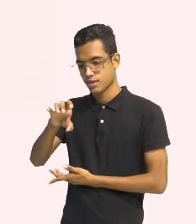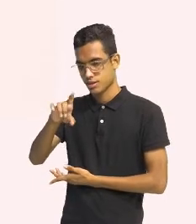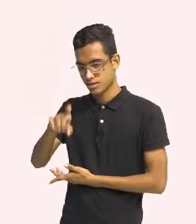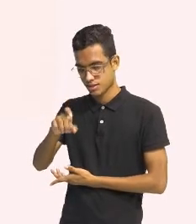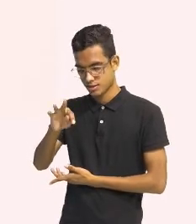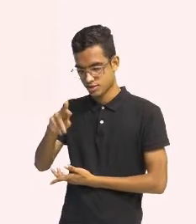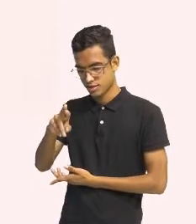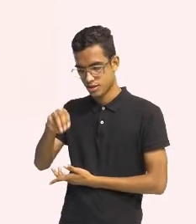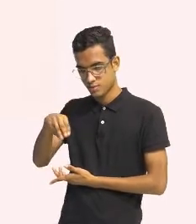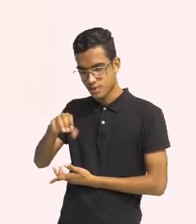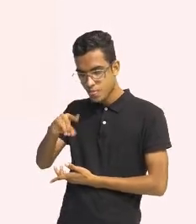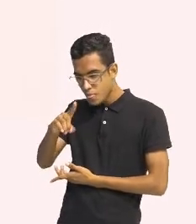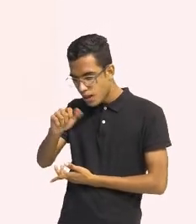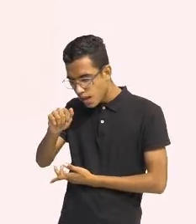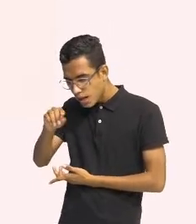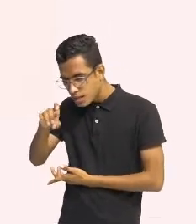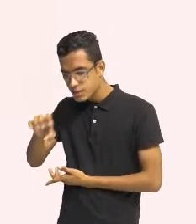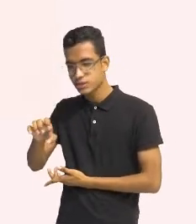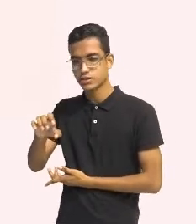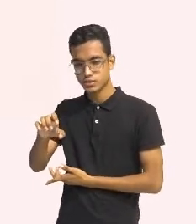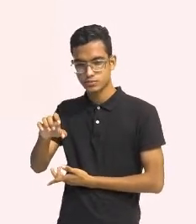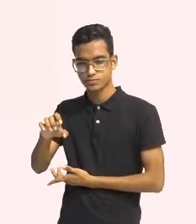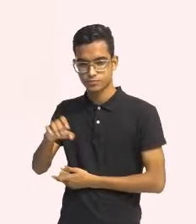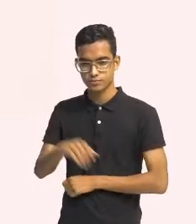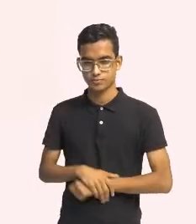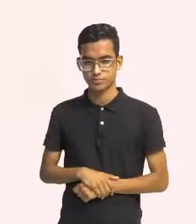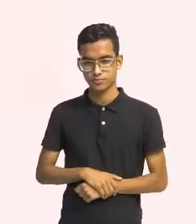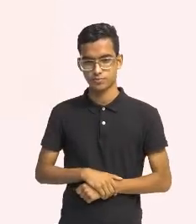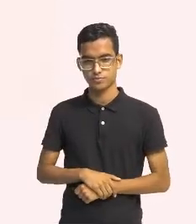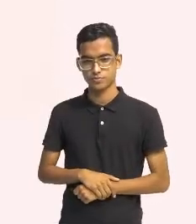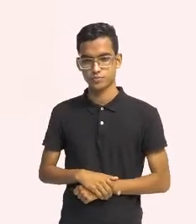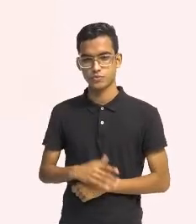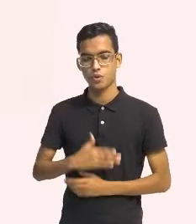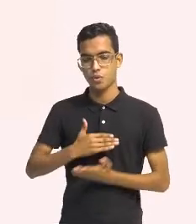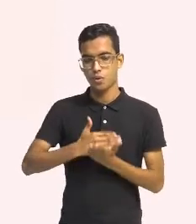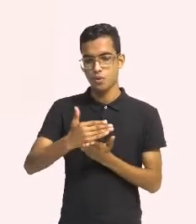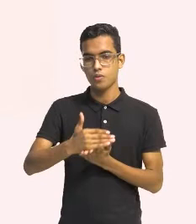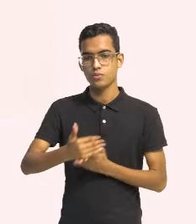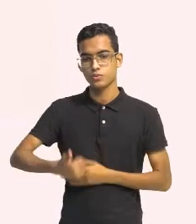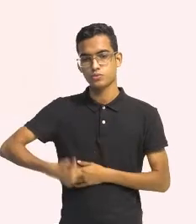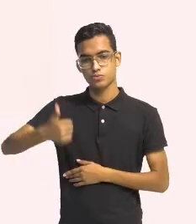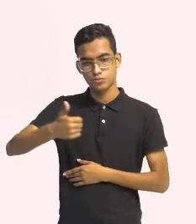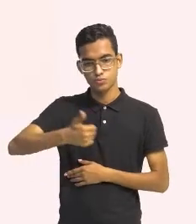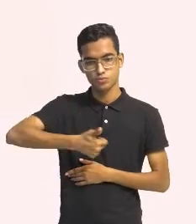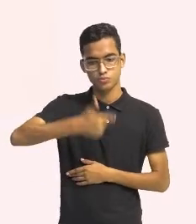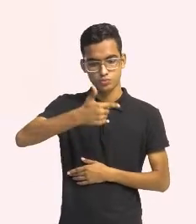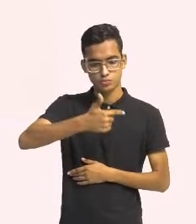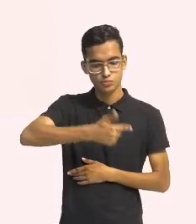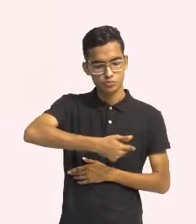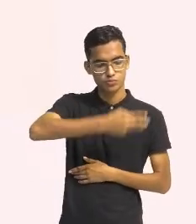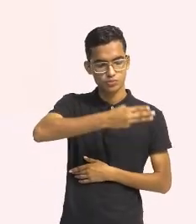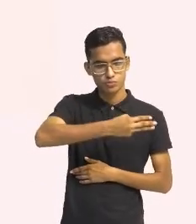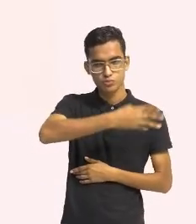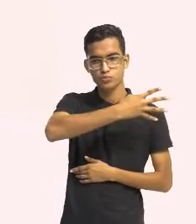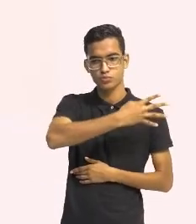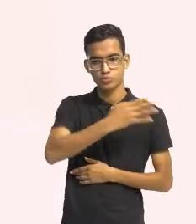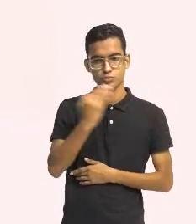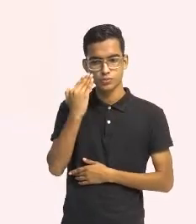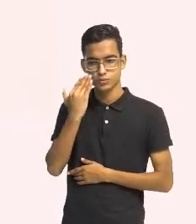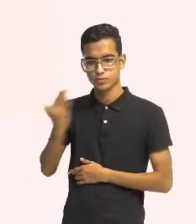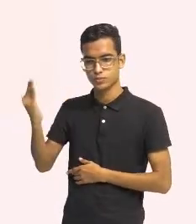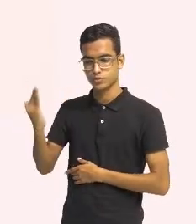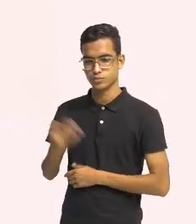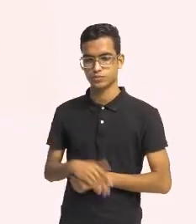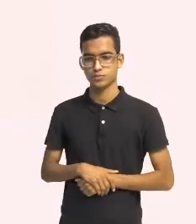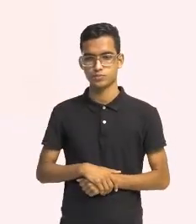com a numeração menor, tá bom? Então, é 1, 2, 3, 4 e